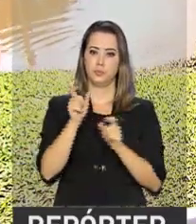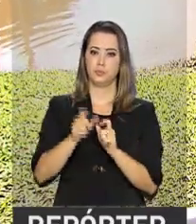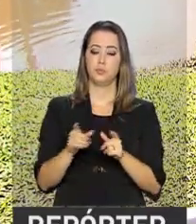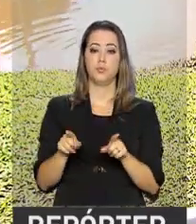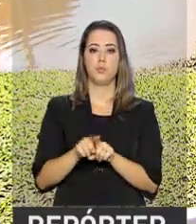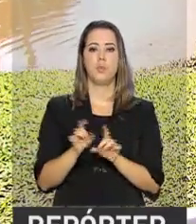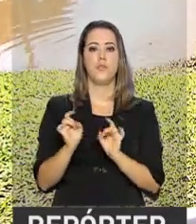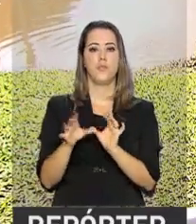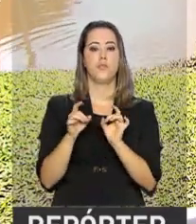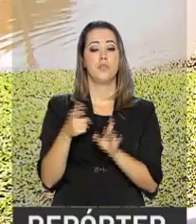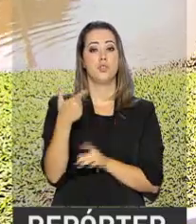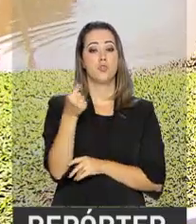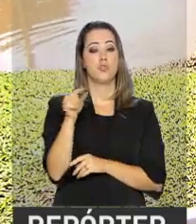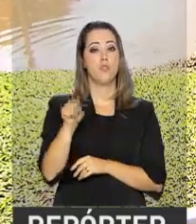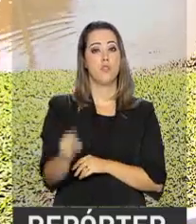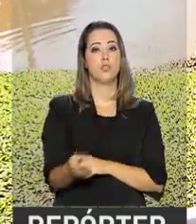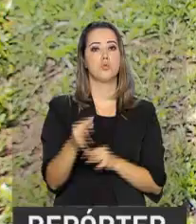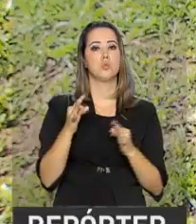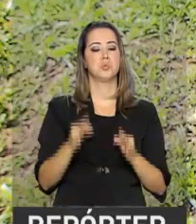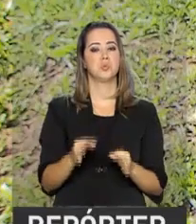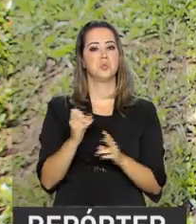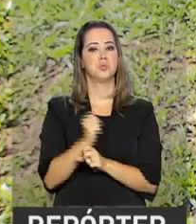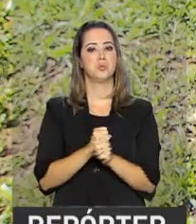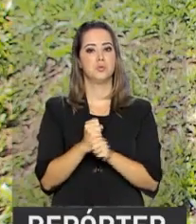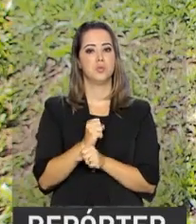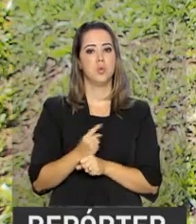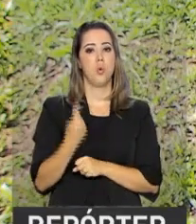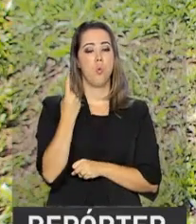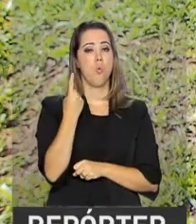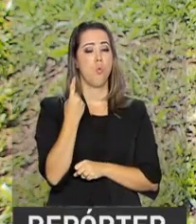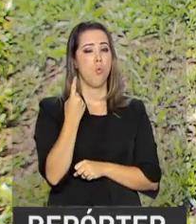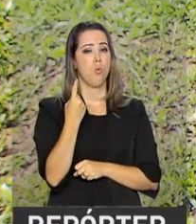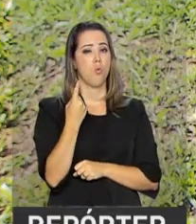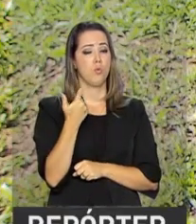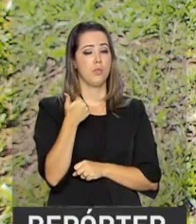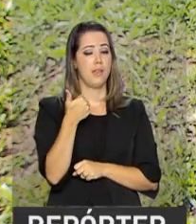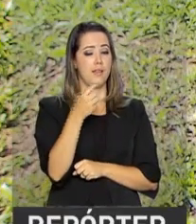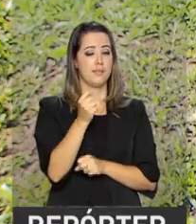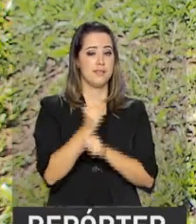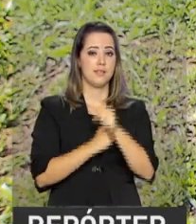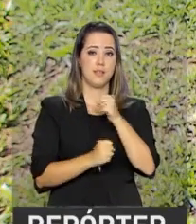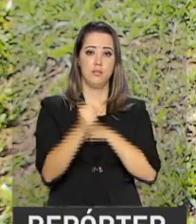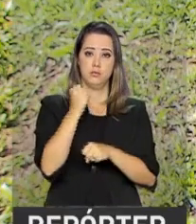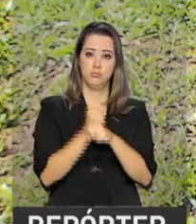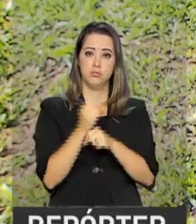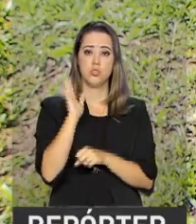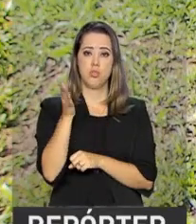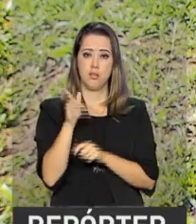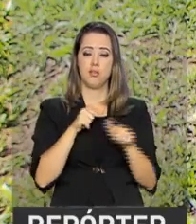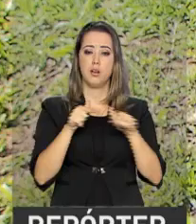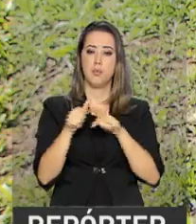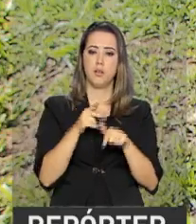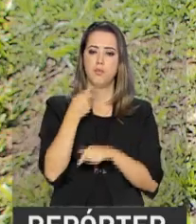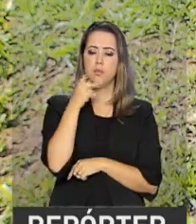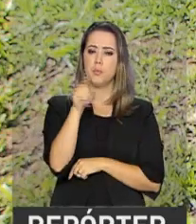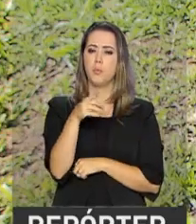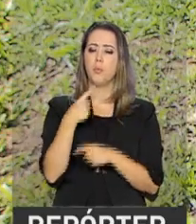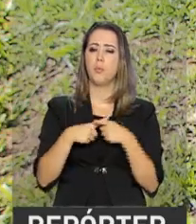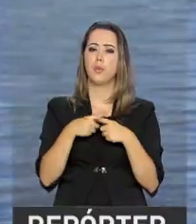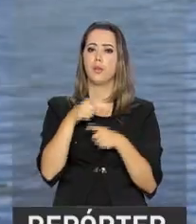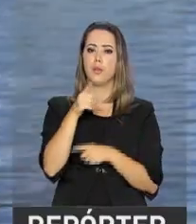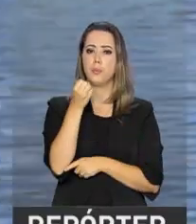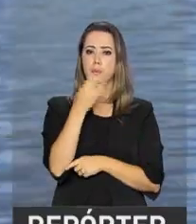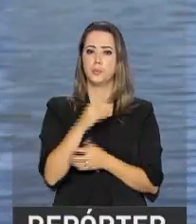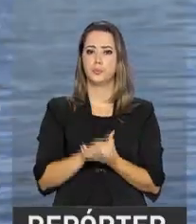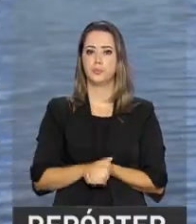Federal vende 20 mil toneladas de peixe por ano. Há uma década no mercado, ele conta quais são as vantagens de comercializar essa espécie.